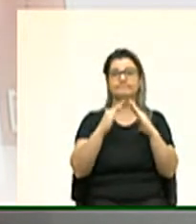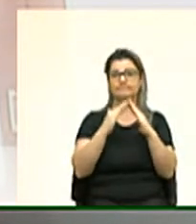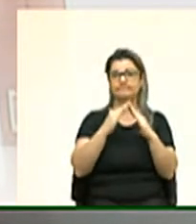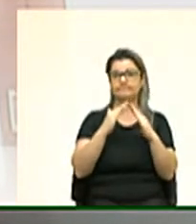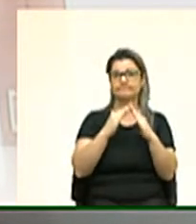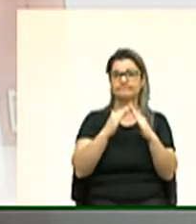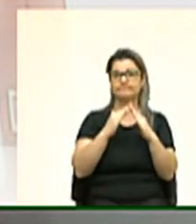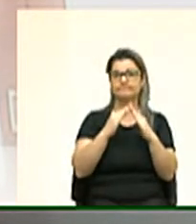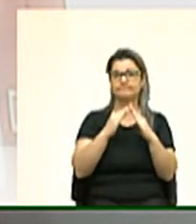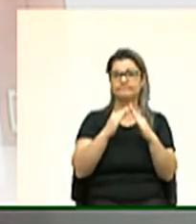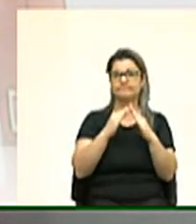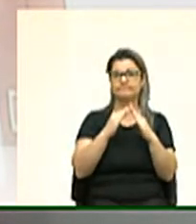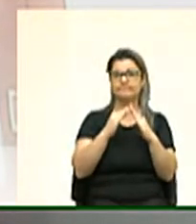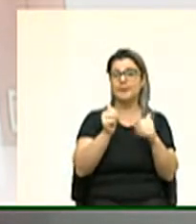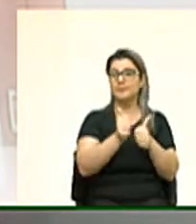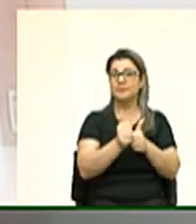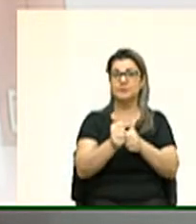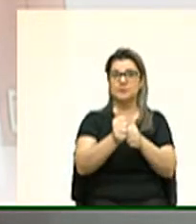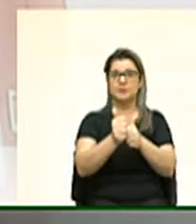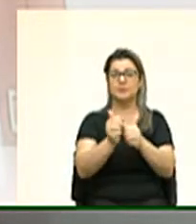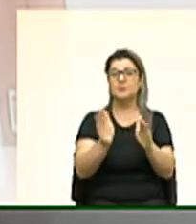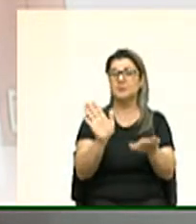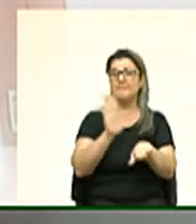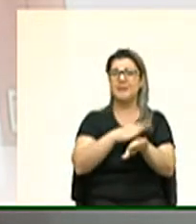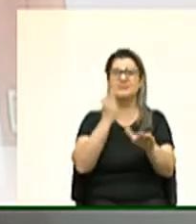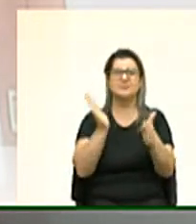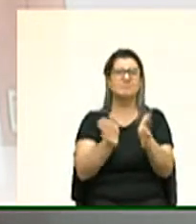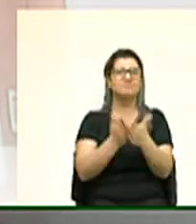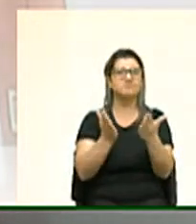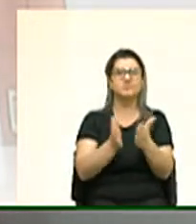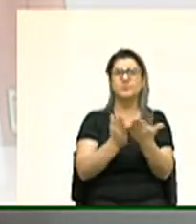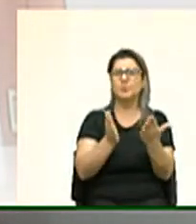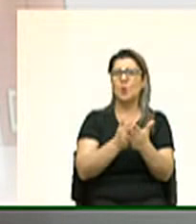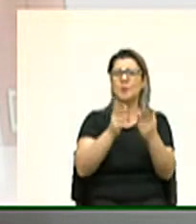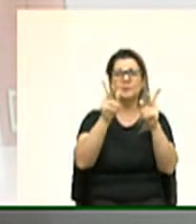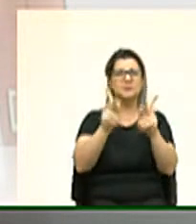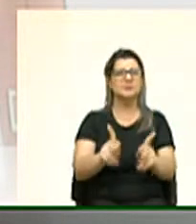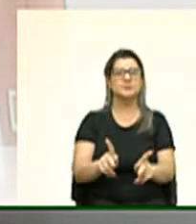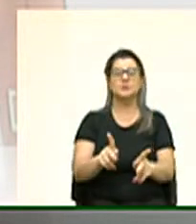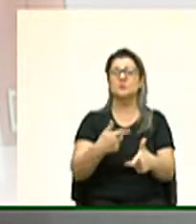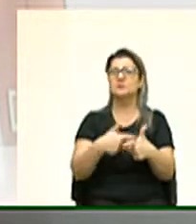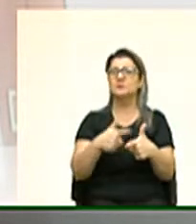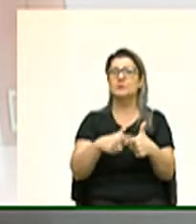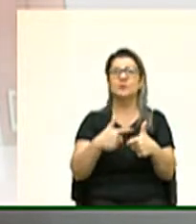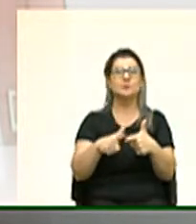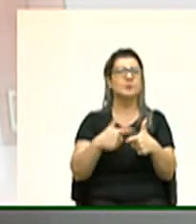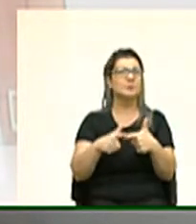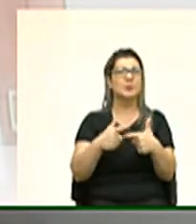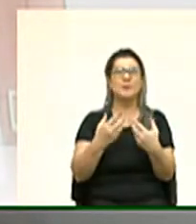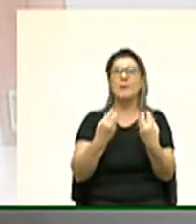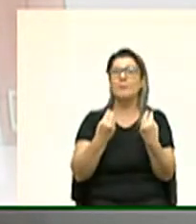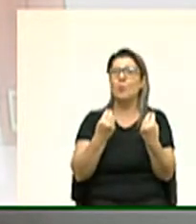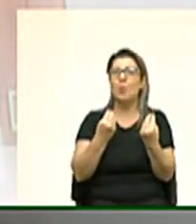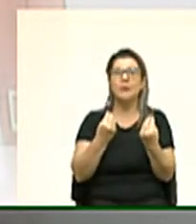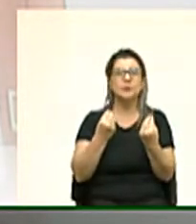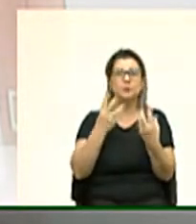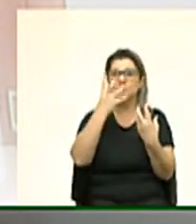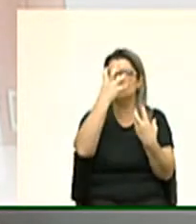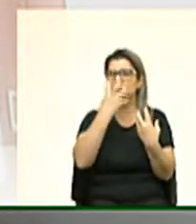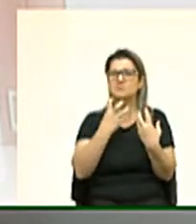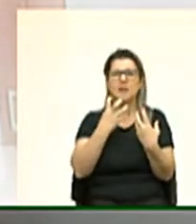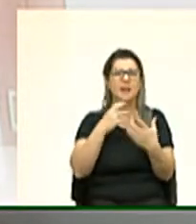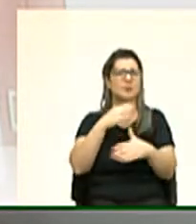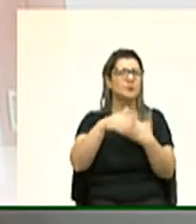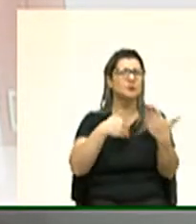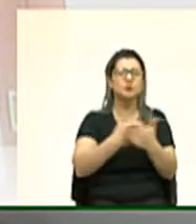moradia para os segmentos mais pobres da população é um problema gravíssimo em todo o Brasil e aqui no Rio